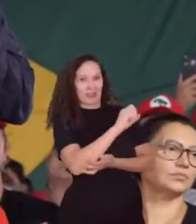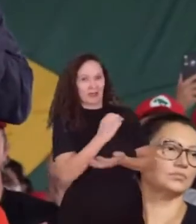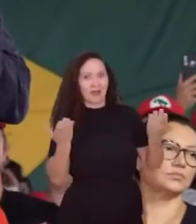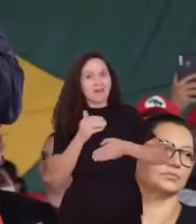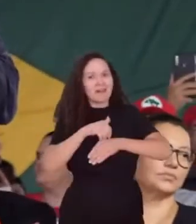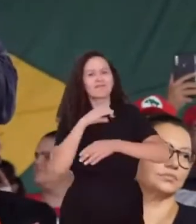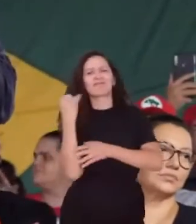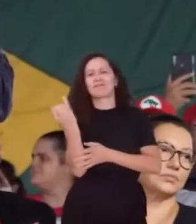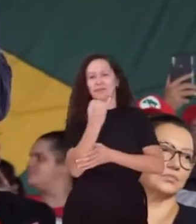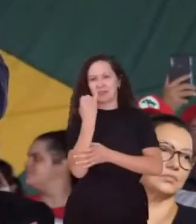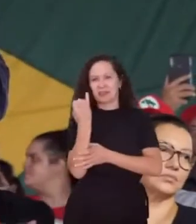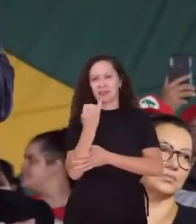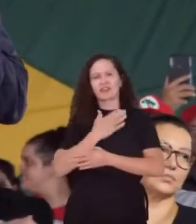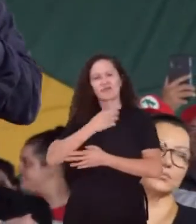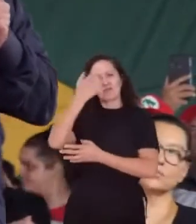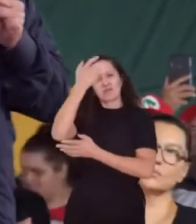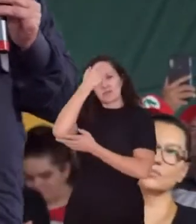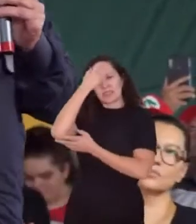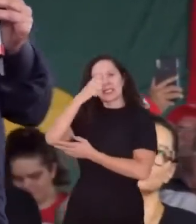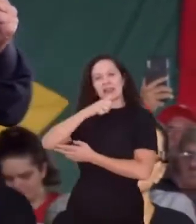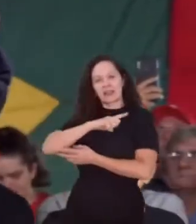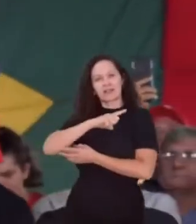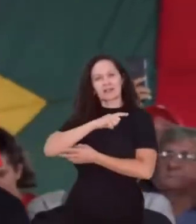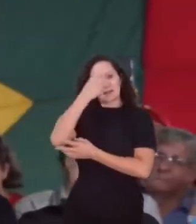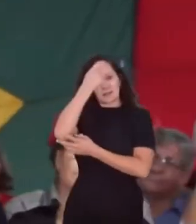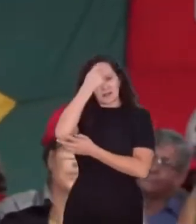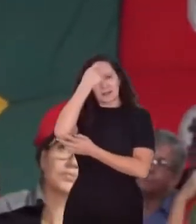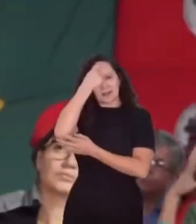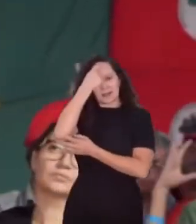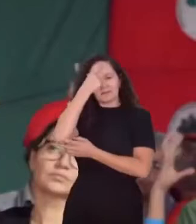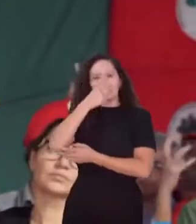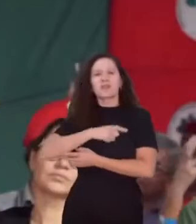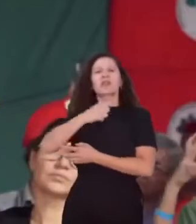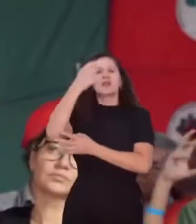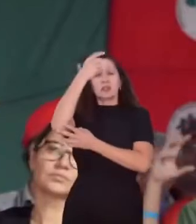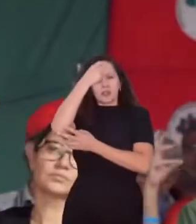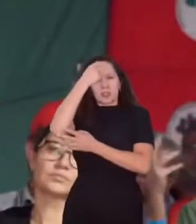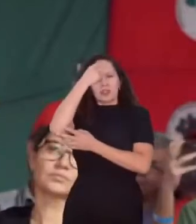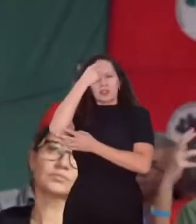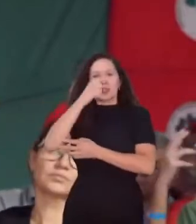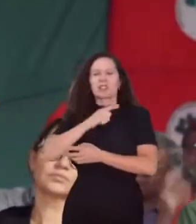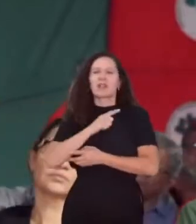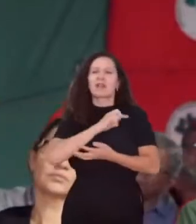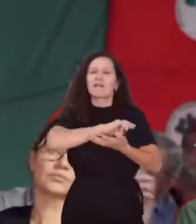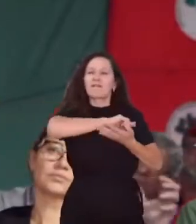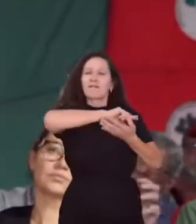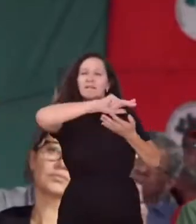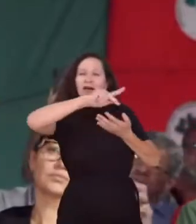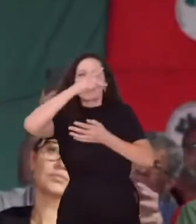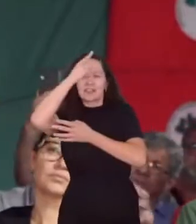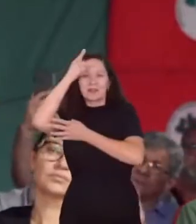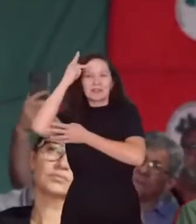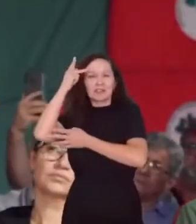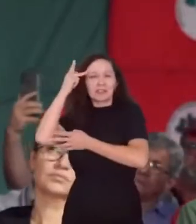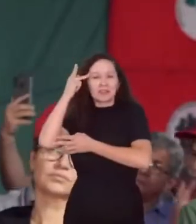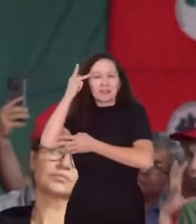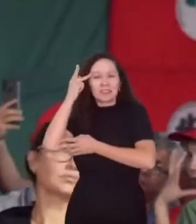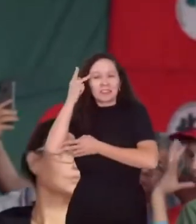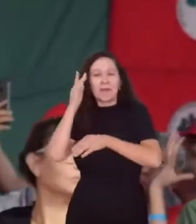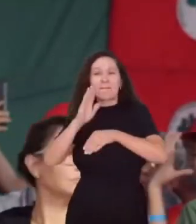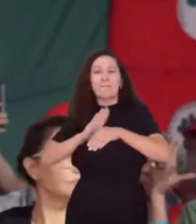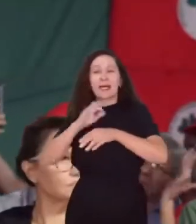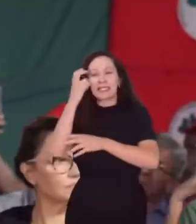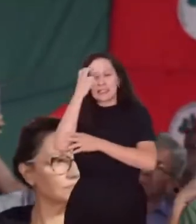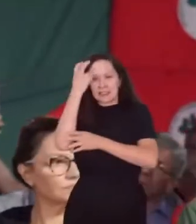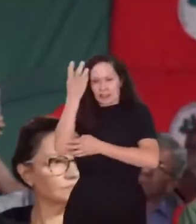consciência. Eu tenho consciência que tem gente mais letrada do que eu. Tem gente que já leu